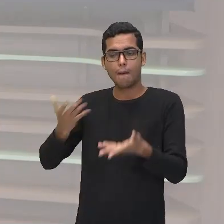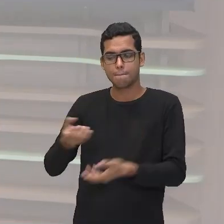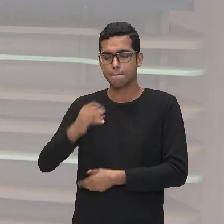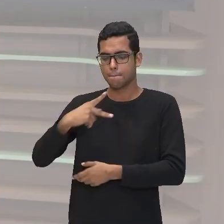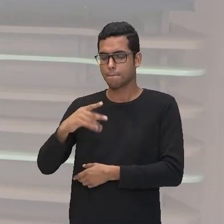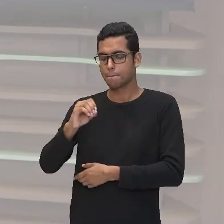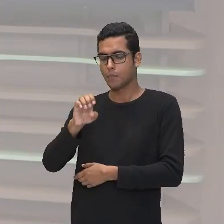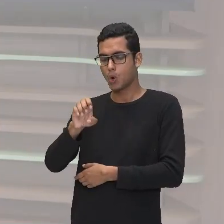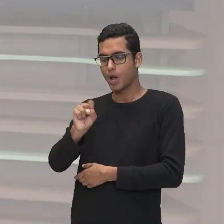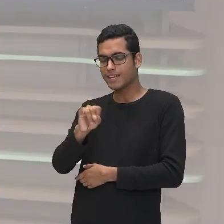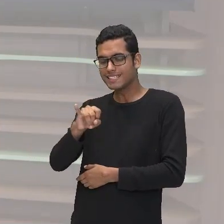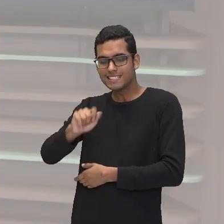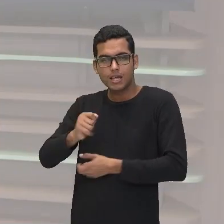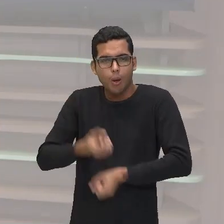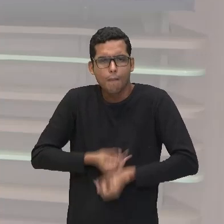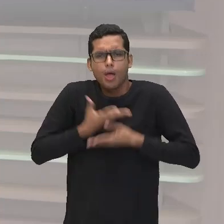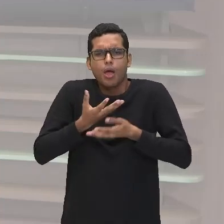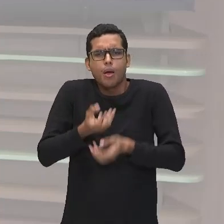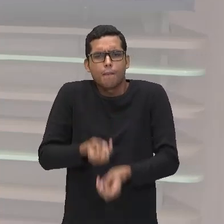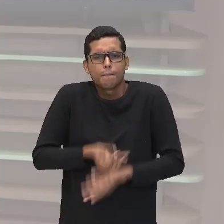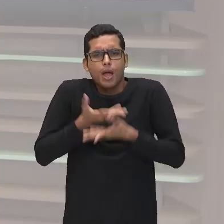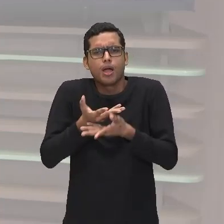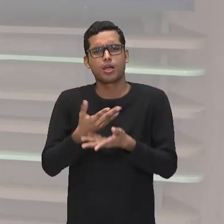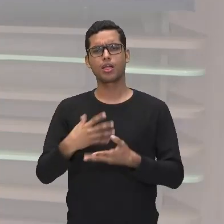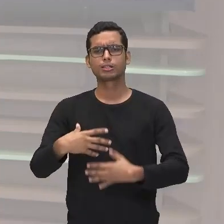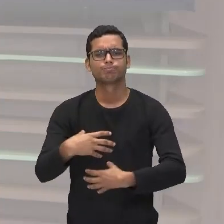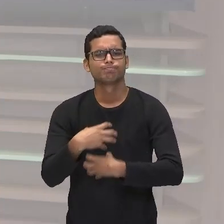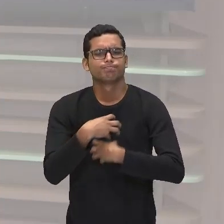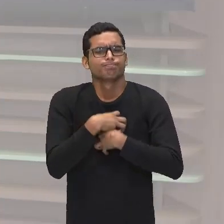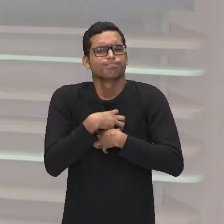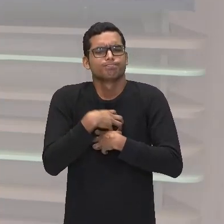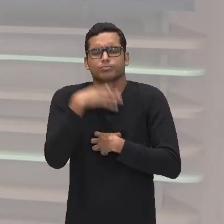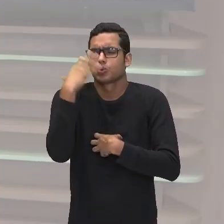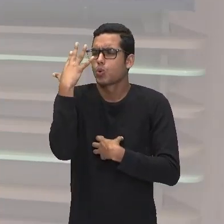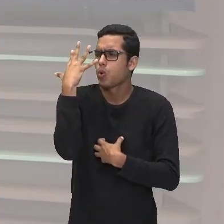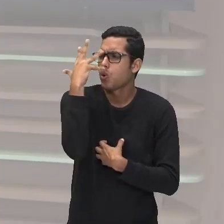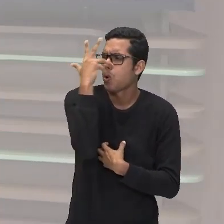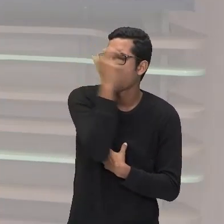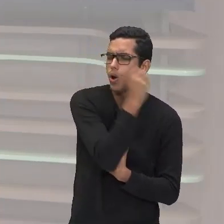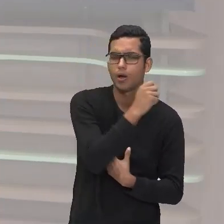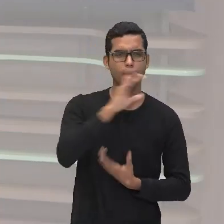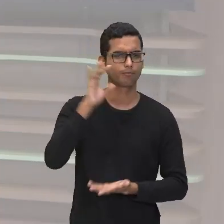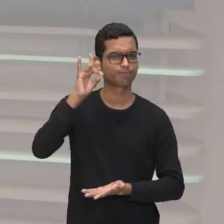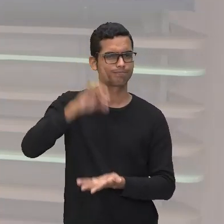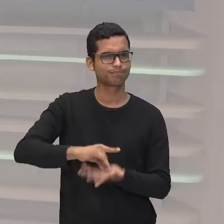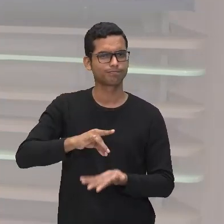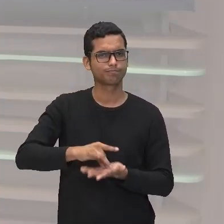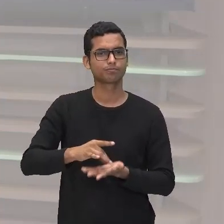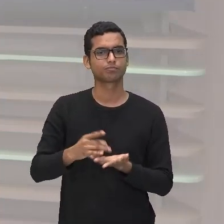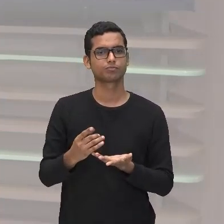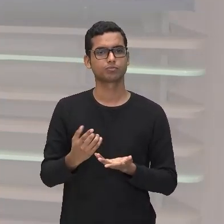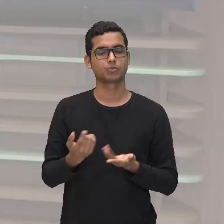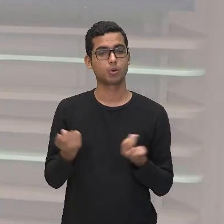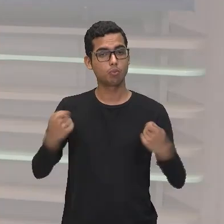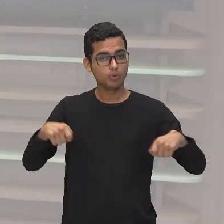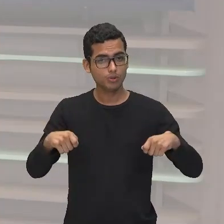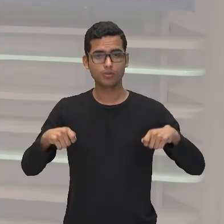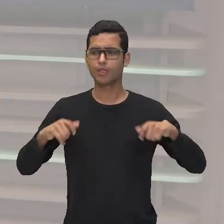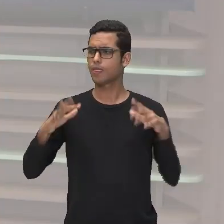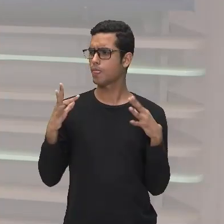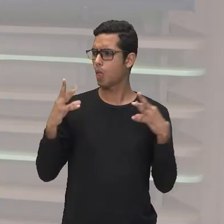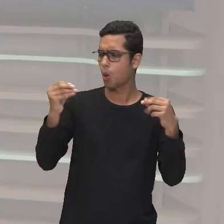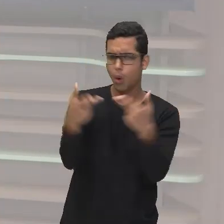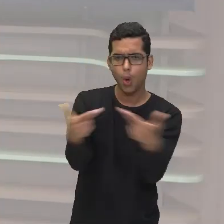algo que se sente, é a beleza, é a transcendência. A poesia pode estar em